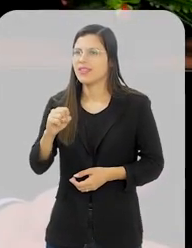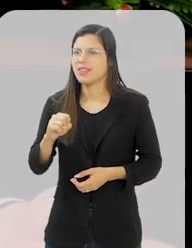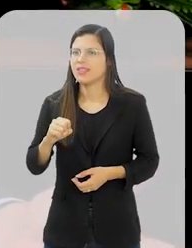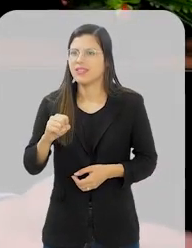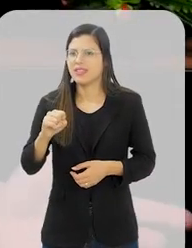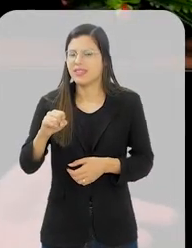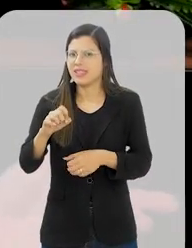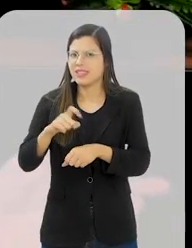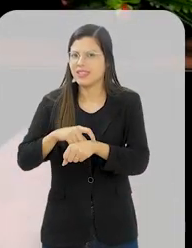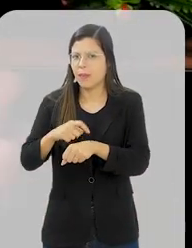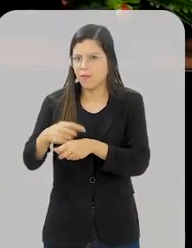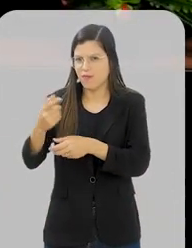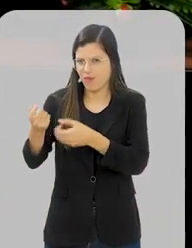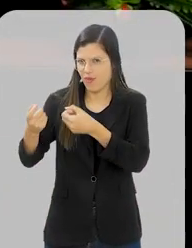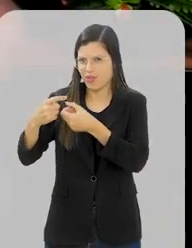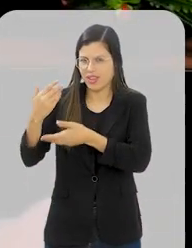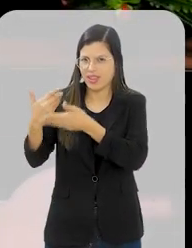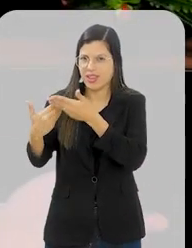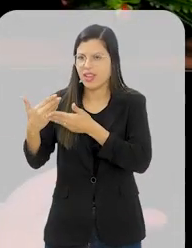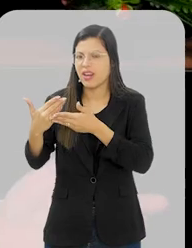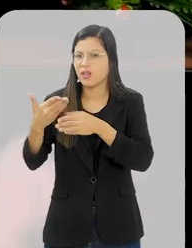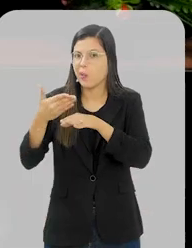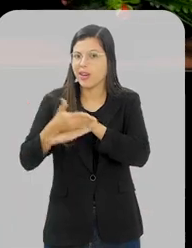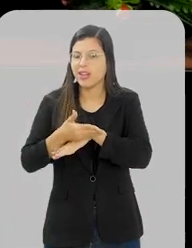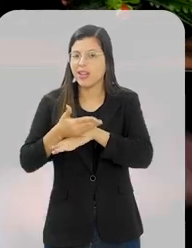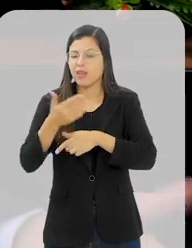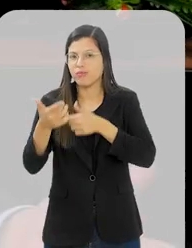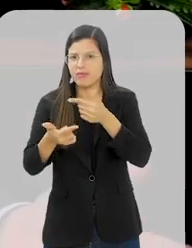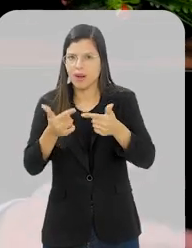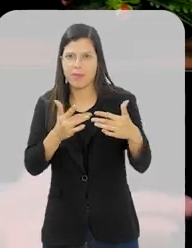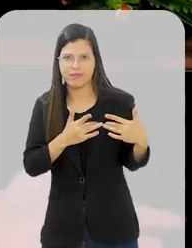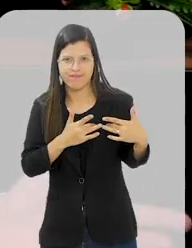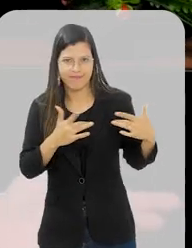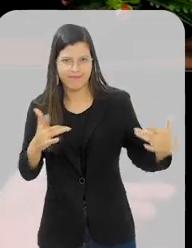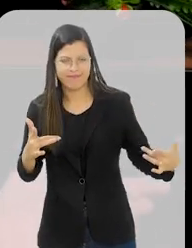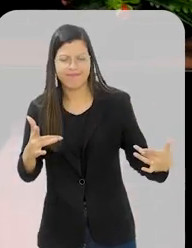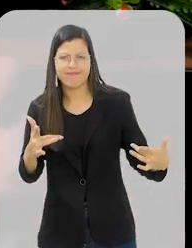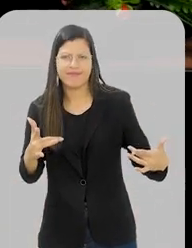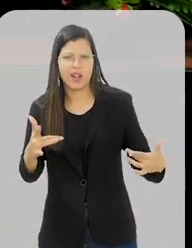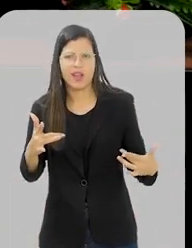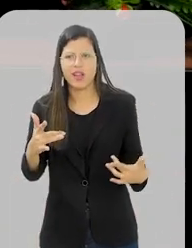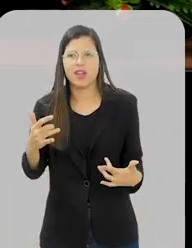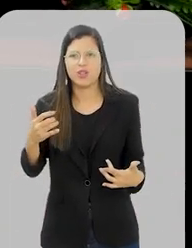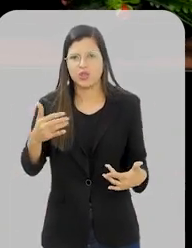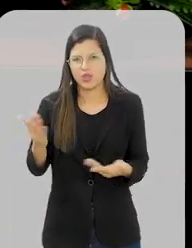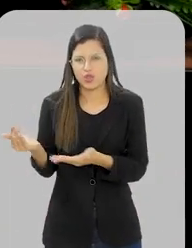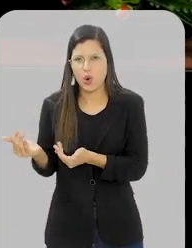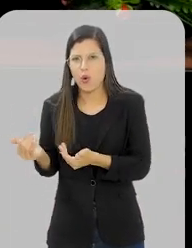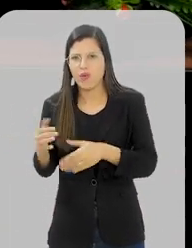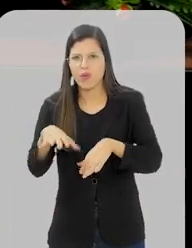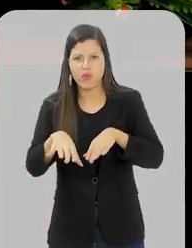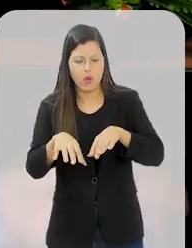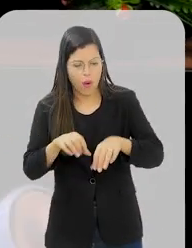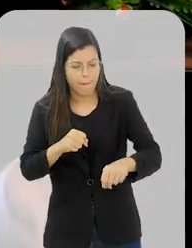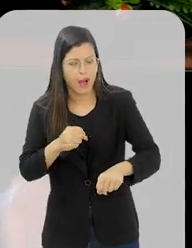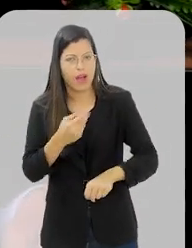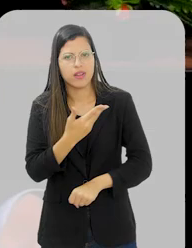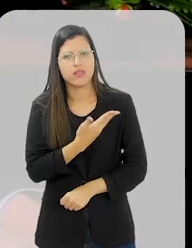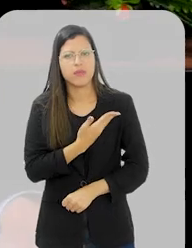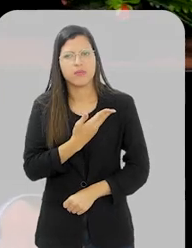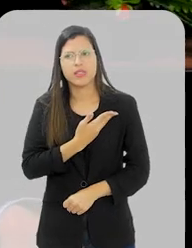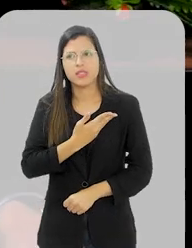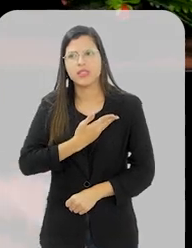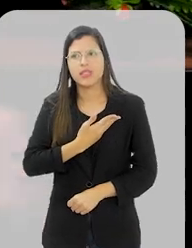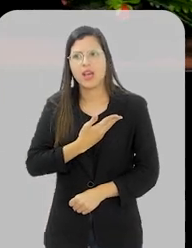voltar um pouquinho atrás eh eu me engajei no trabalho comunitário desde muito cedo tá eh já formado as amizades que